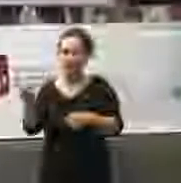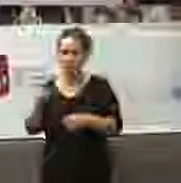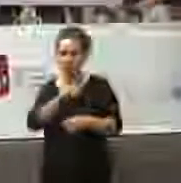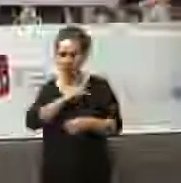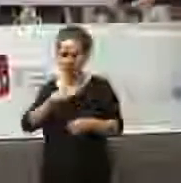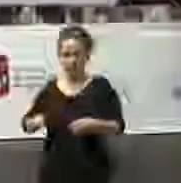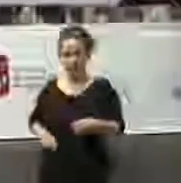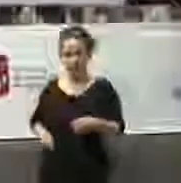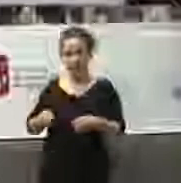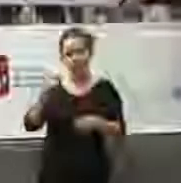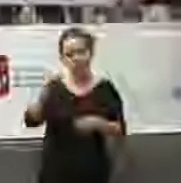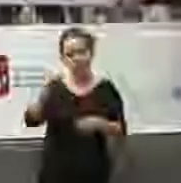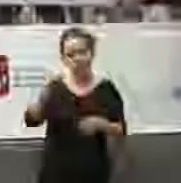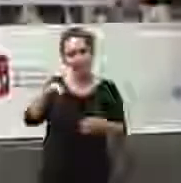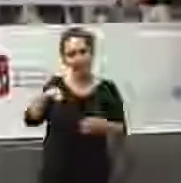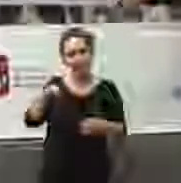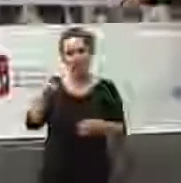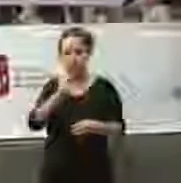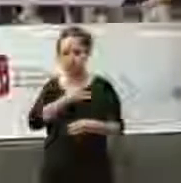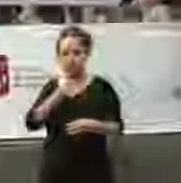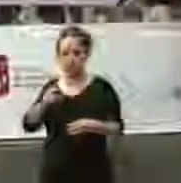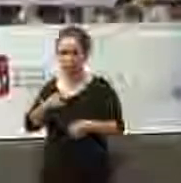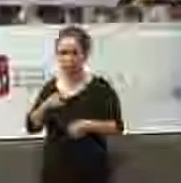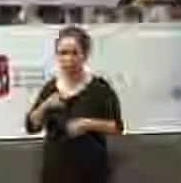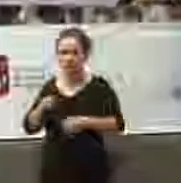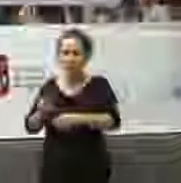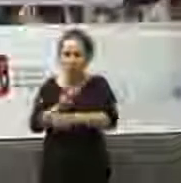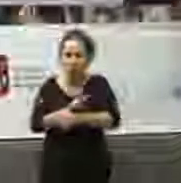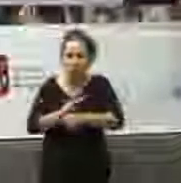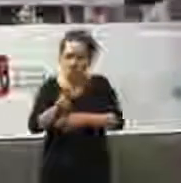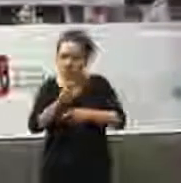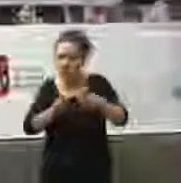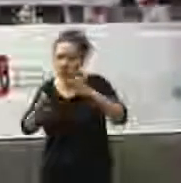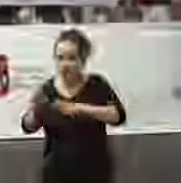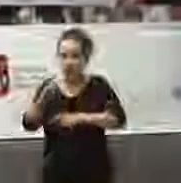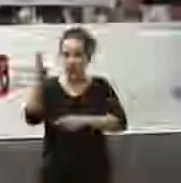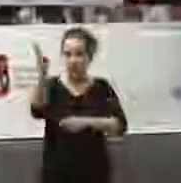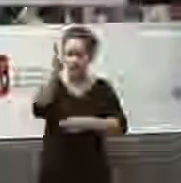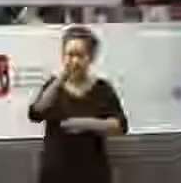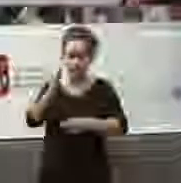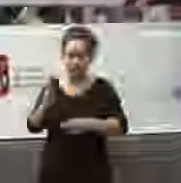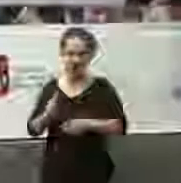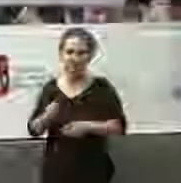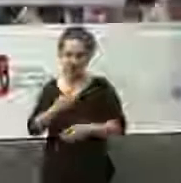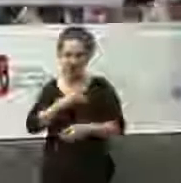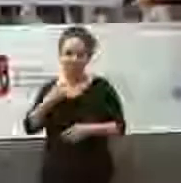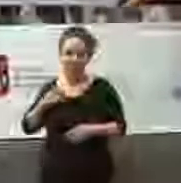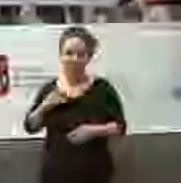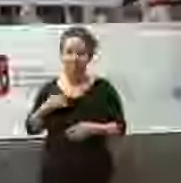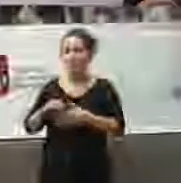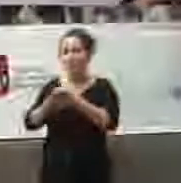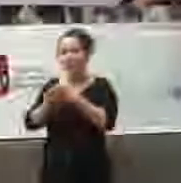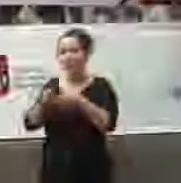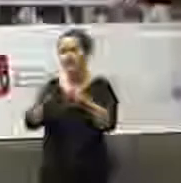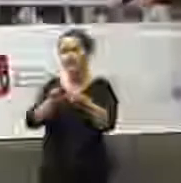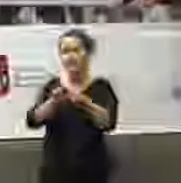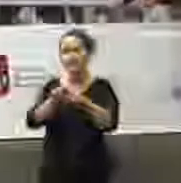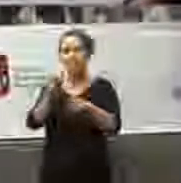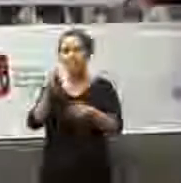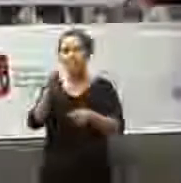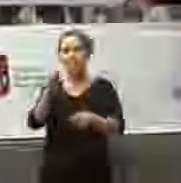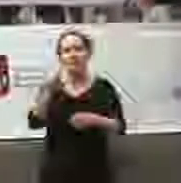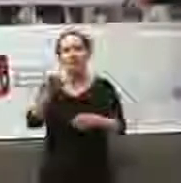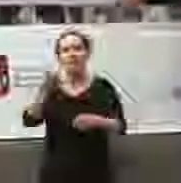que a instância máxima do controle social da saúde no brasil complementar também doutora lina e doutor ash um